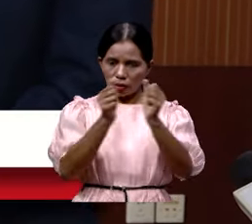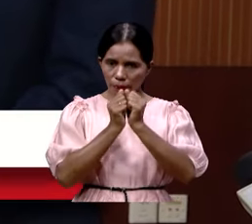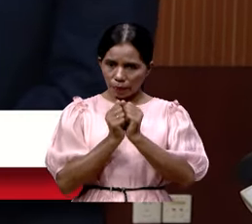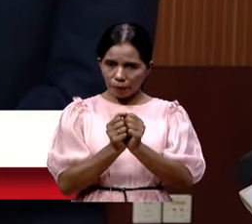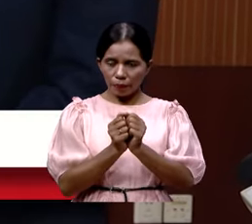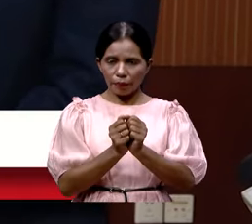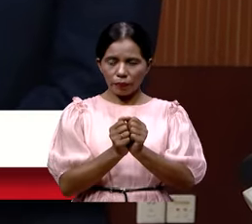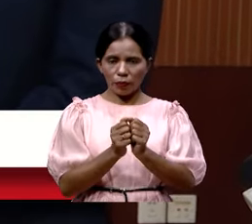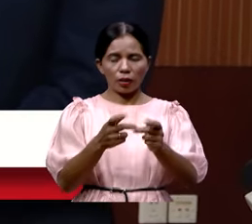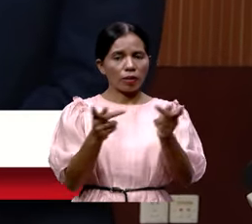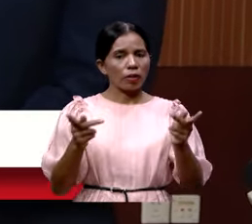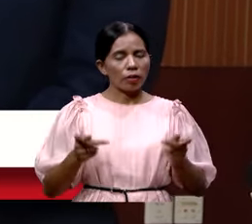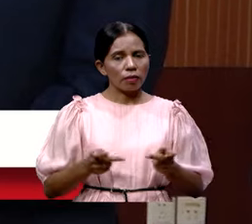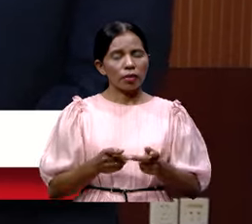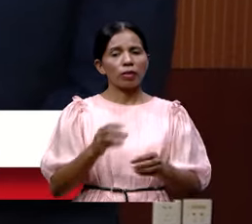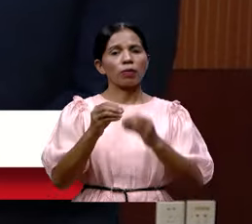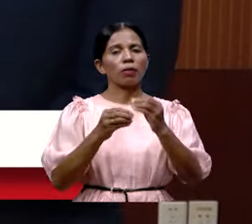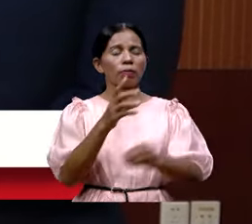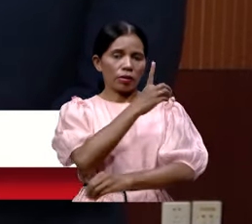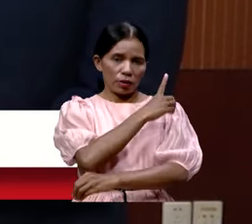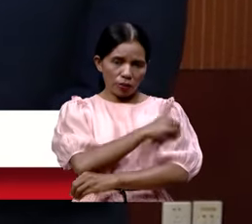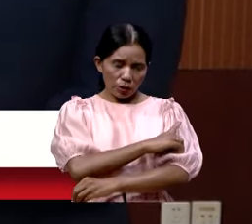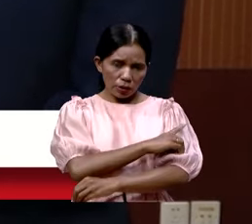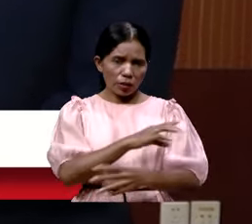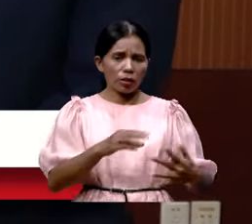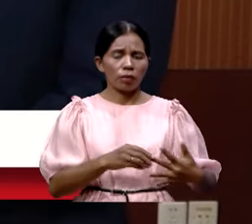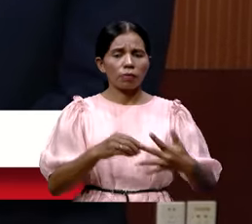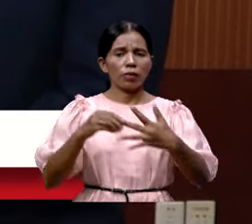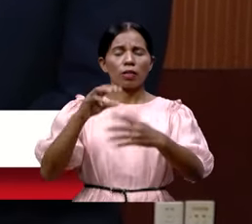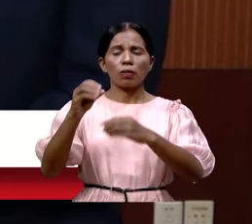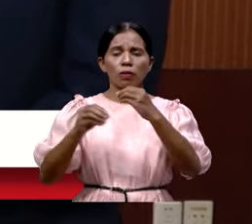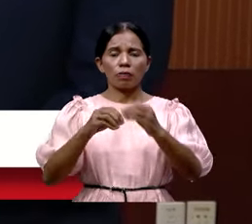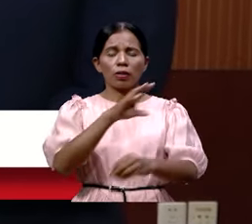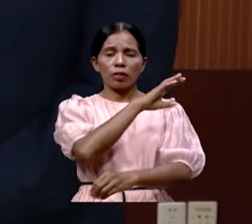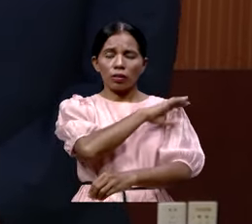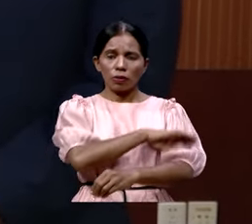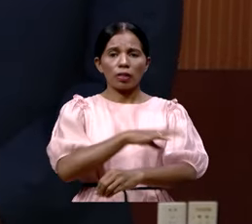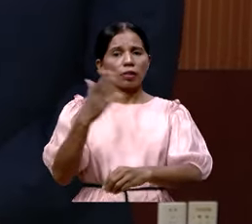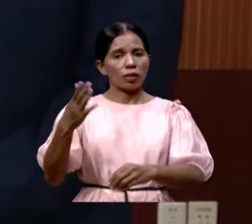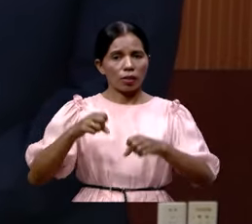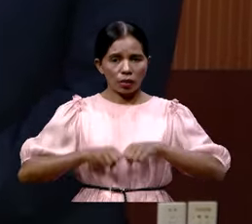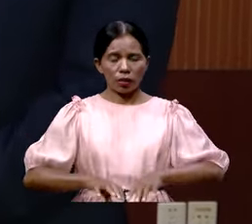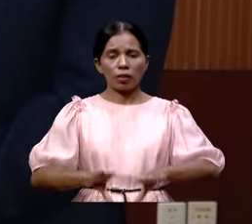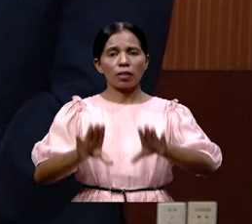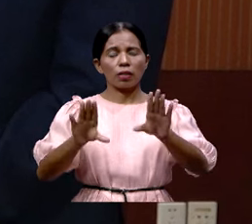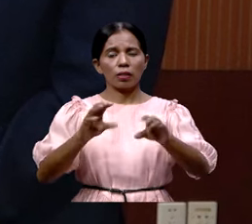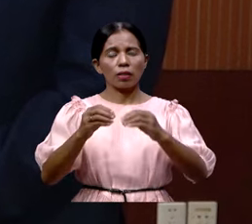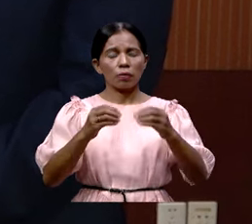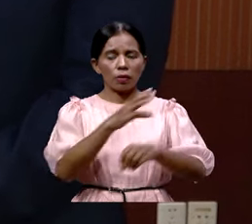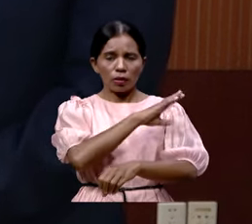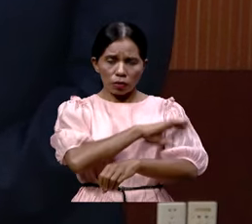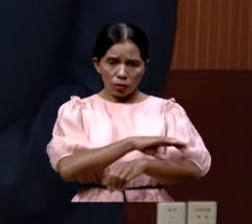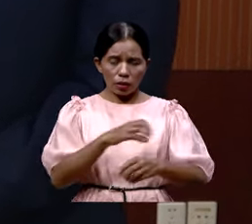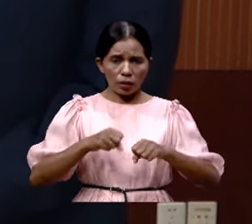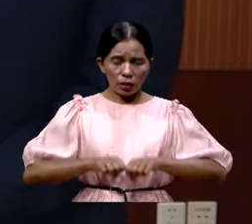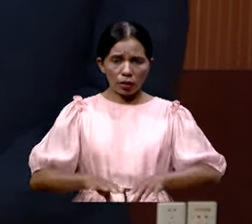Cooperação e a âmbito da defesa, liu-liu e a questões da segurança marítima. Questões da segurança marítima é muito